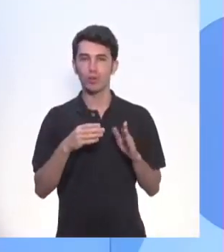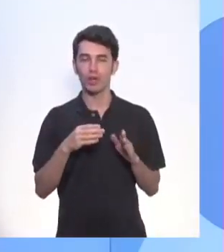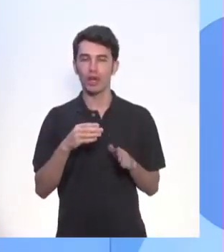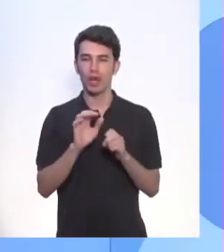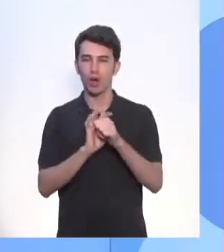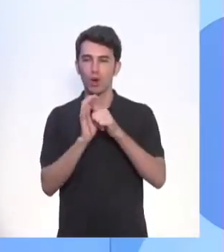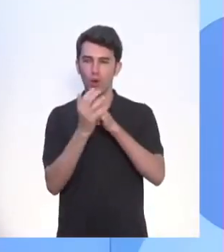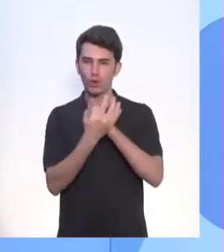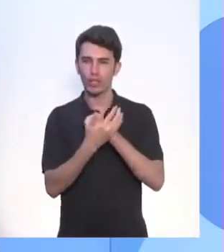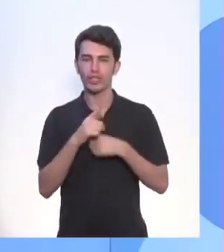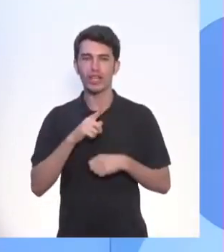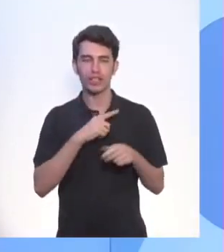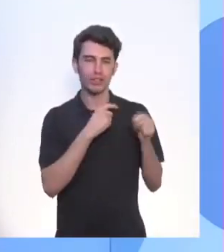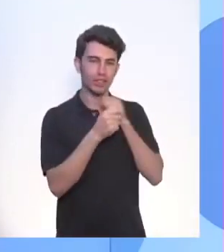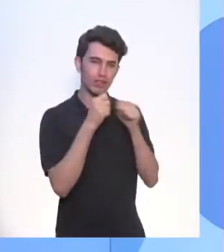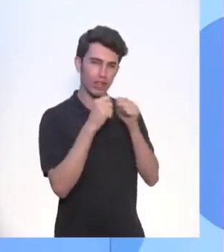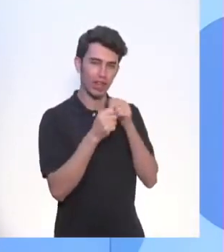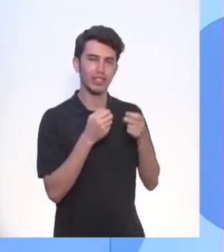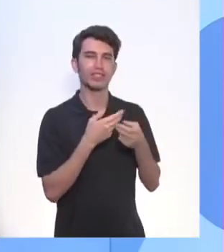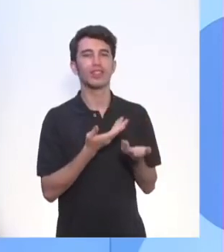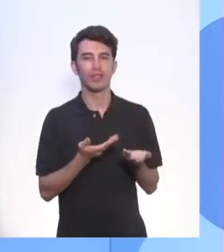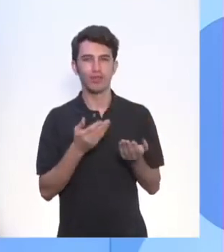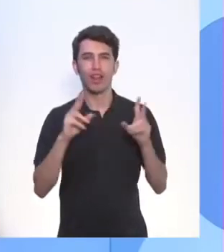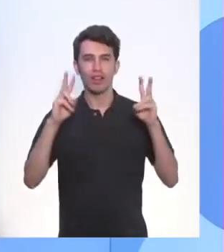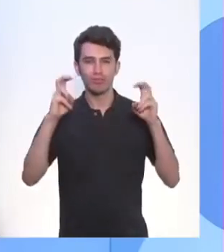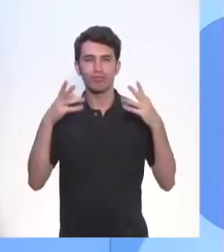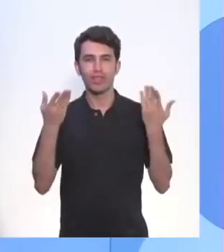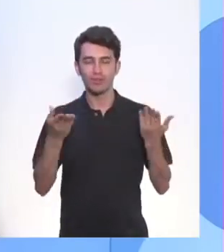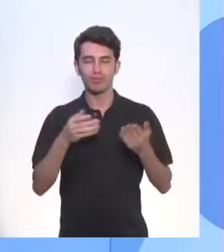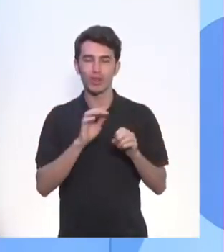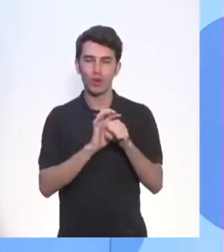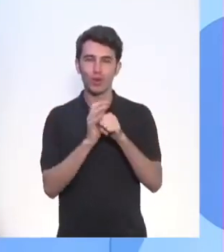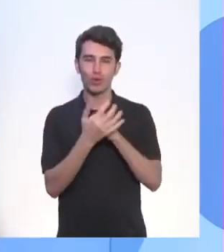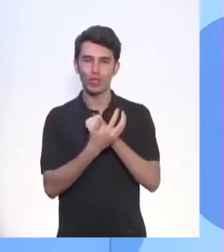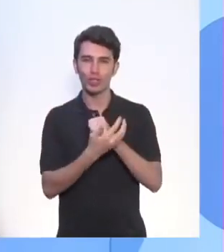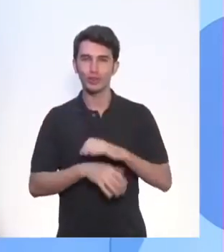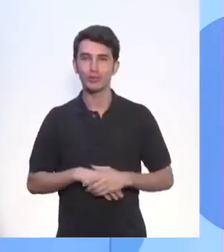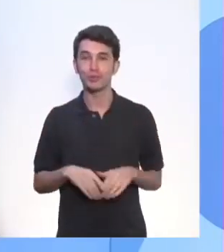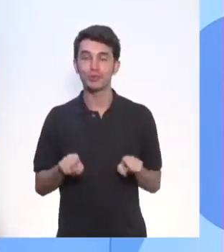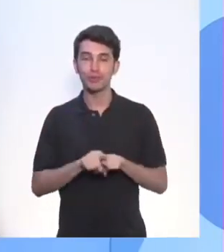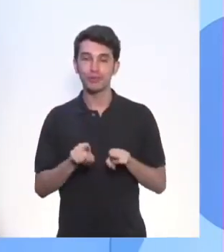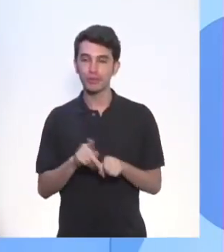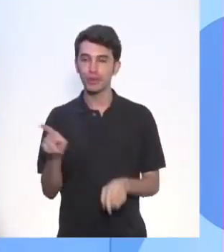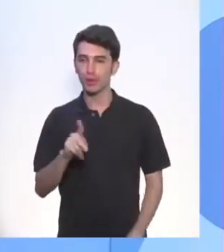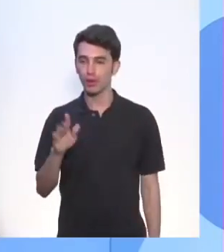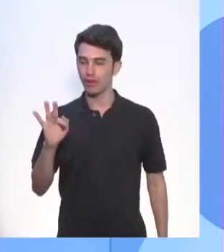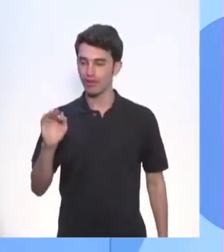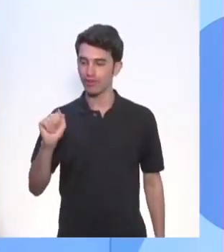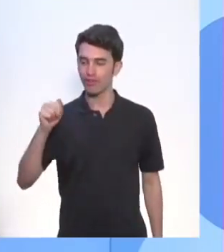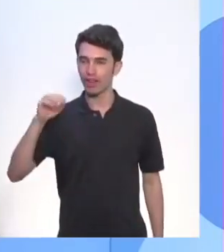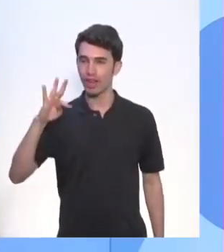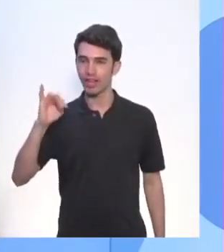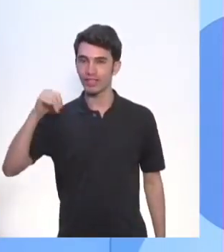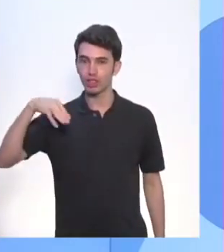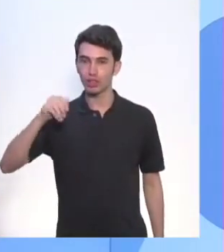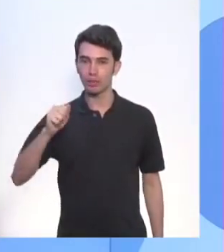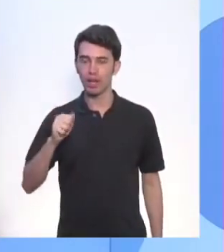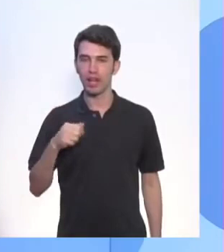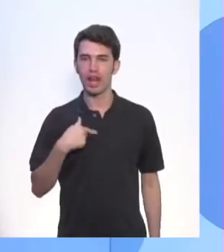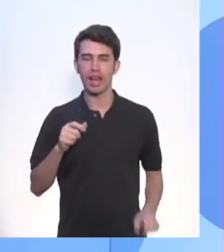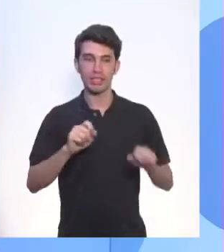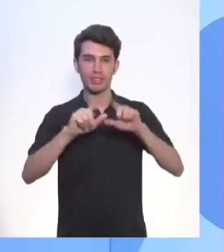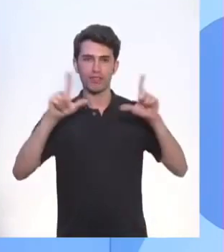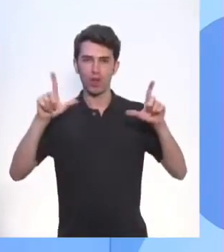várias entrevistas aí falando sobre esse assunto. A Pro Fátima, bom dia. Estamos sem as imagens? Deve